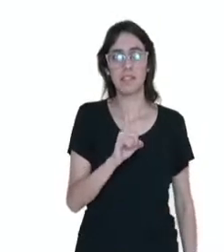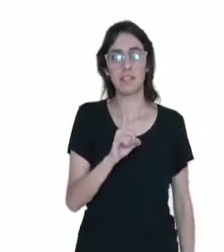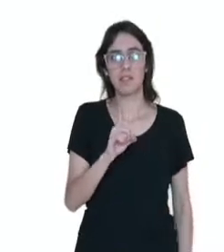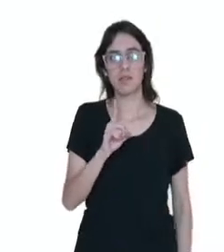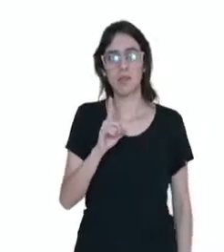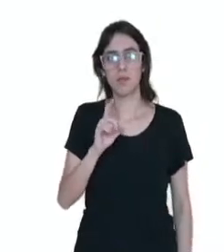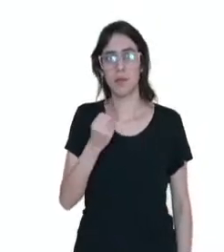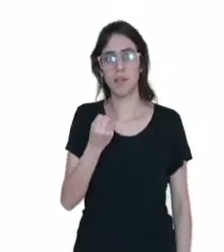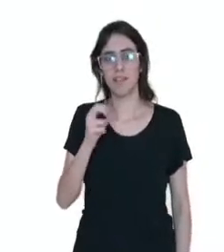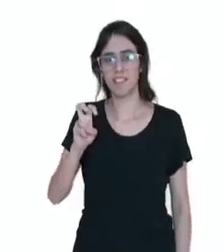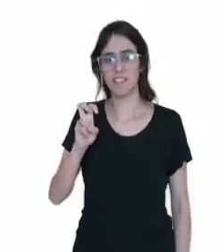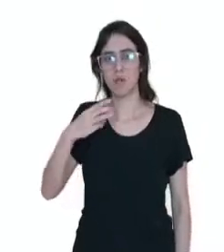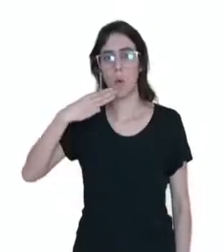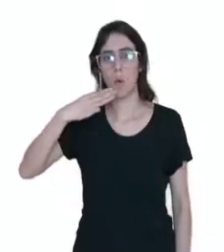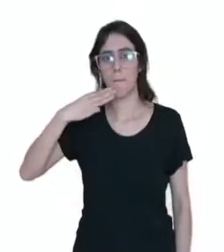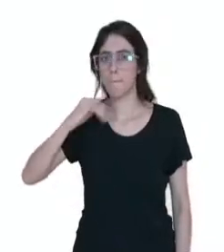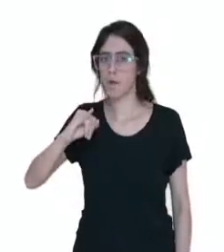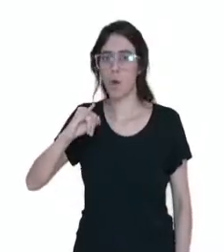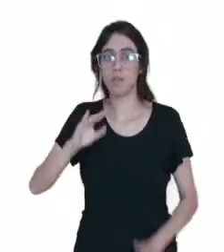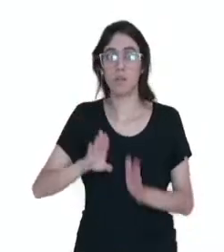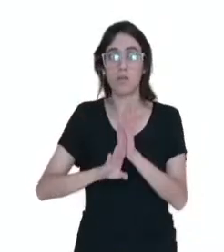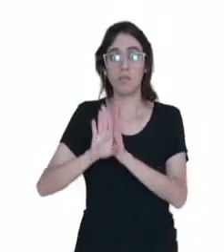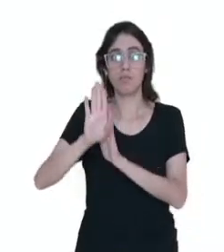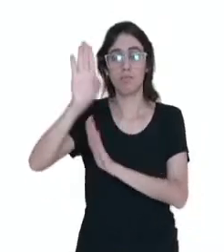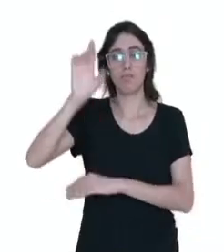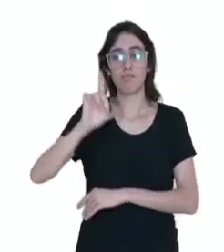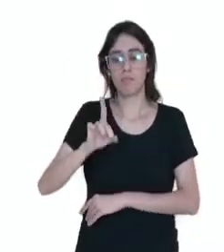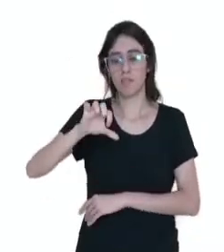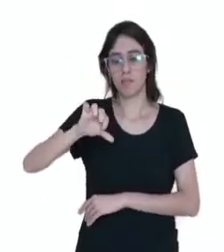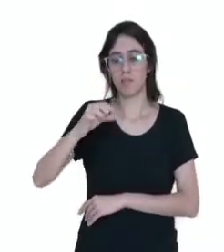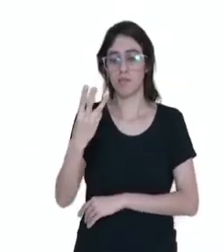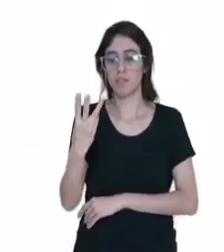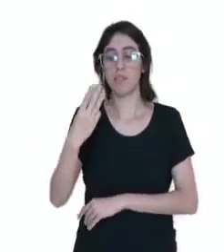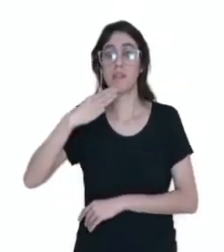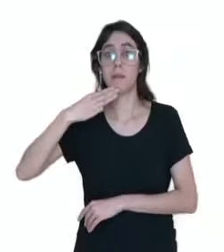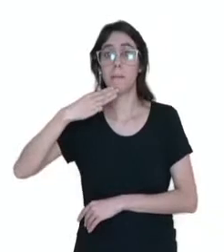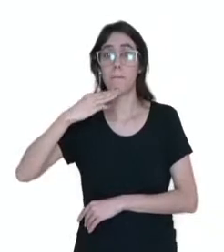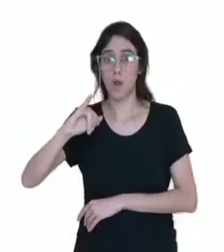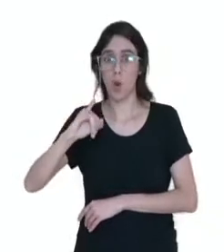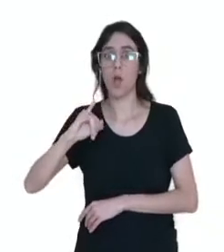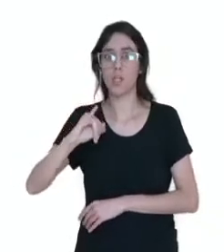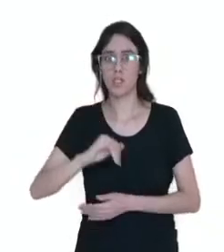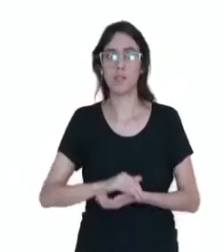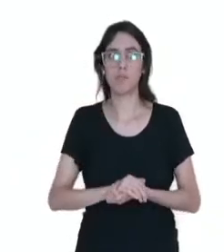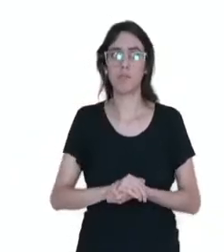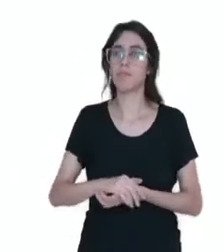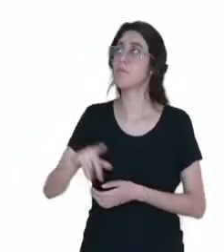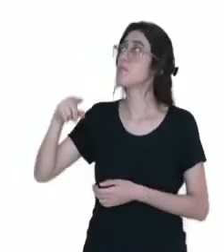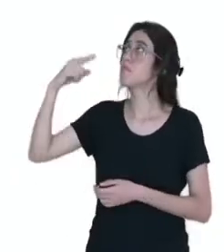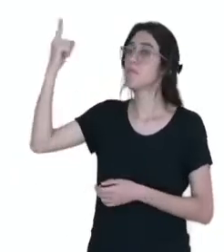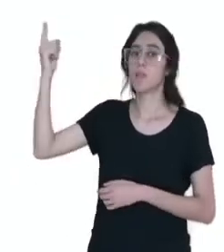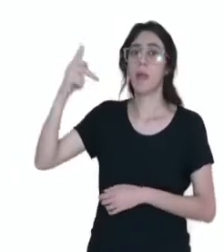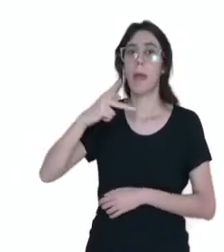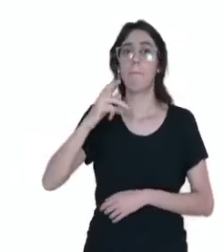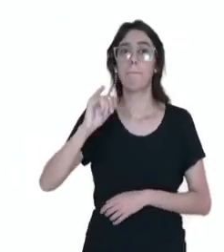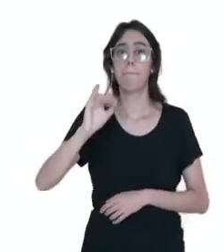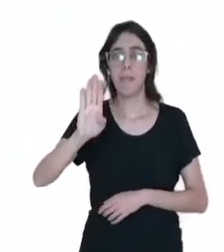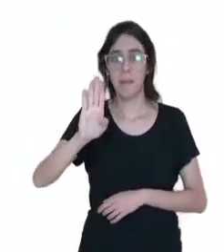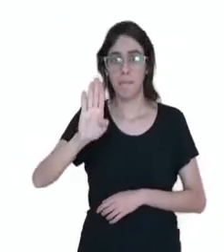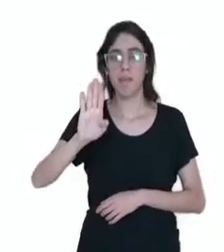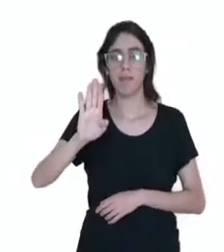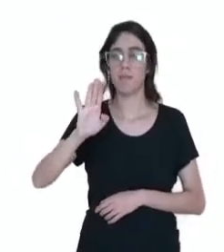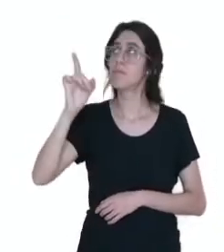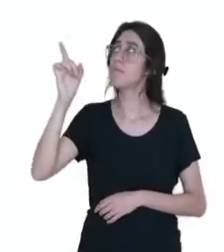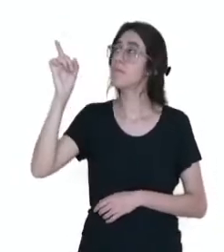2006 para 193 milhões em 2010. Ainda, você tem o PIB do Brasil